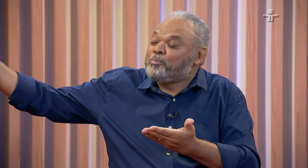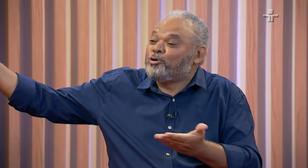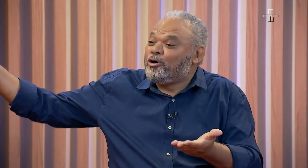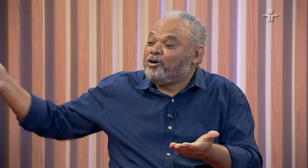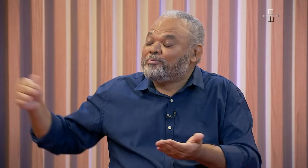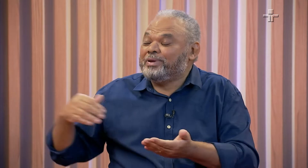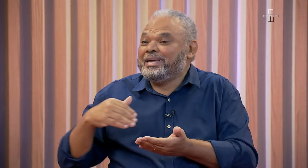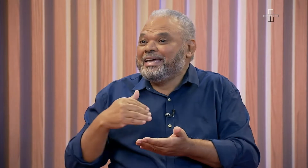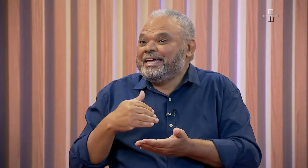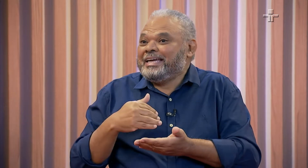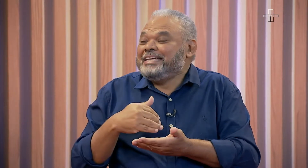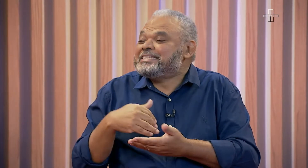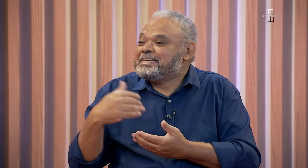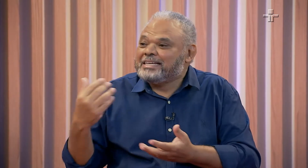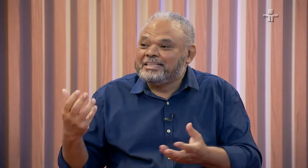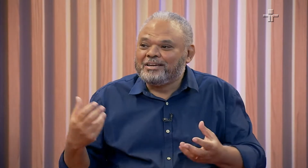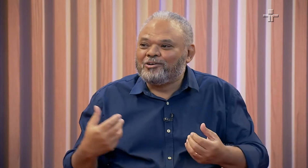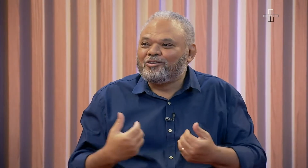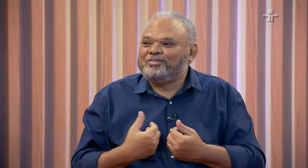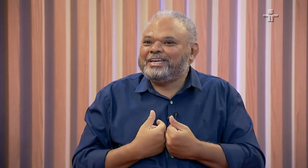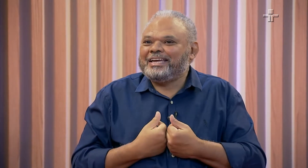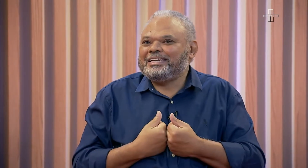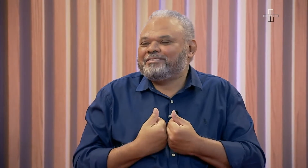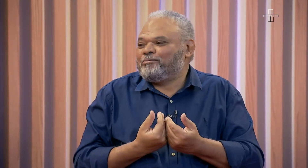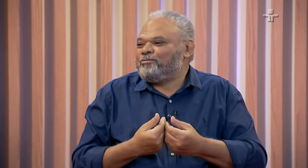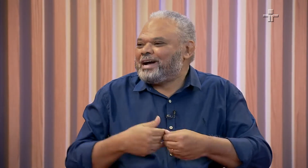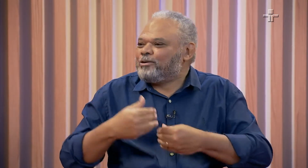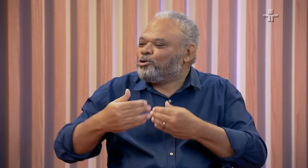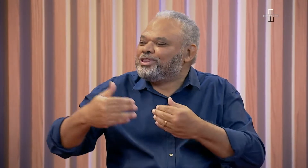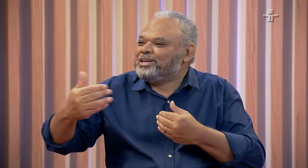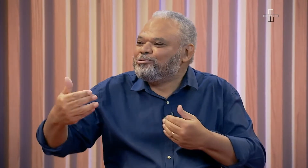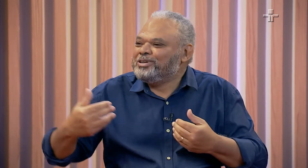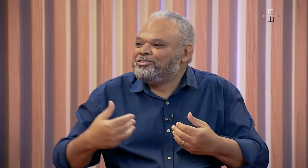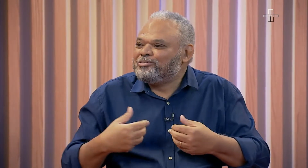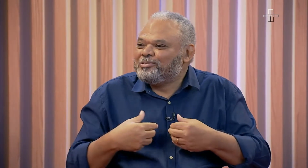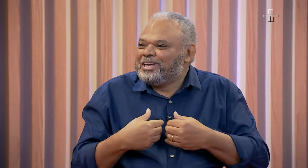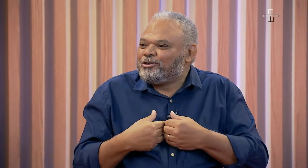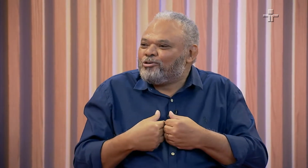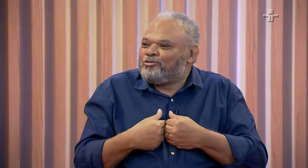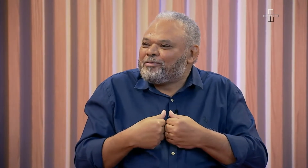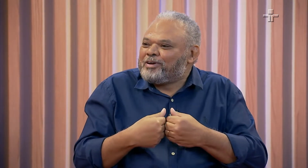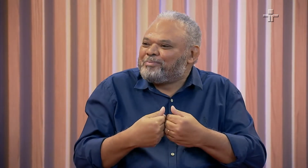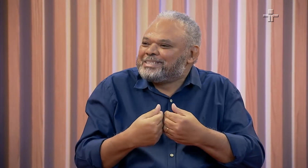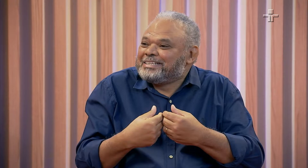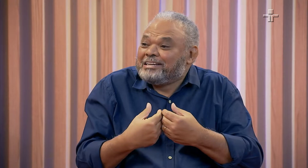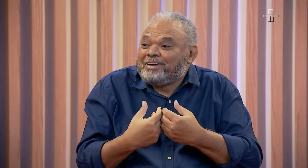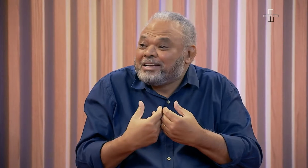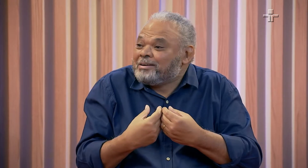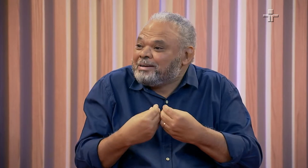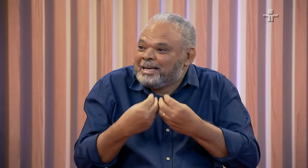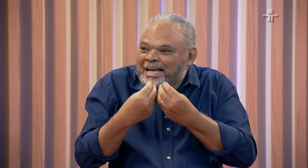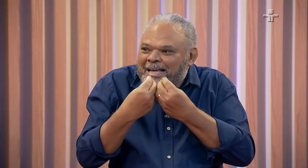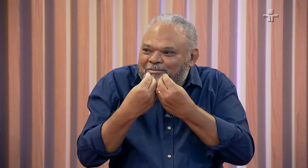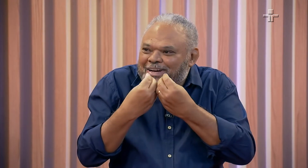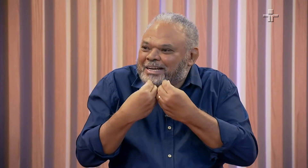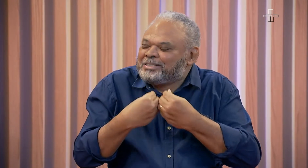o próprio golpe, em 69 ele vai contando isso, e conforme vai passando ele vai